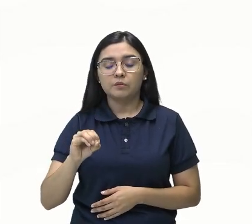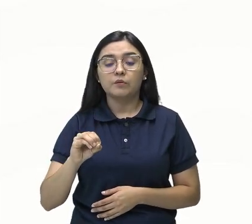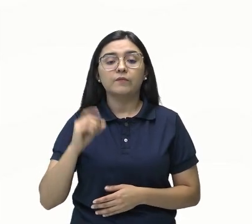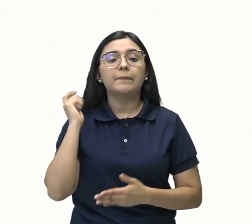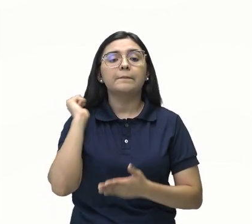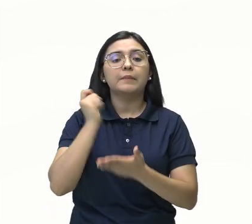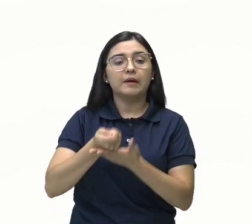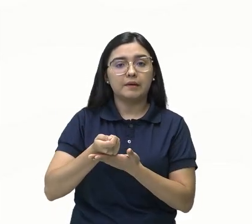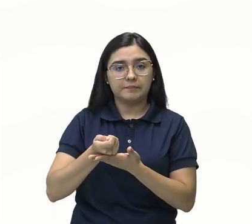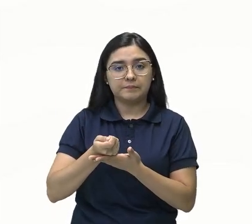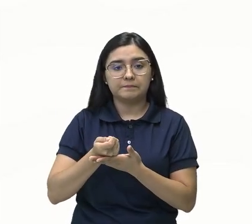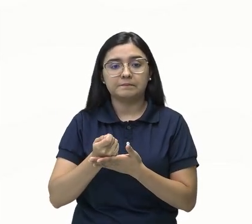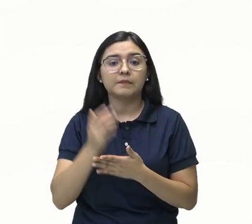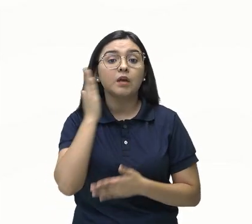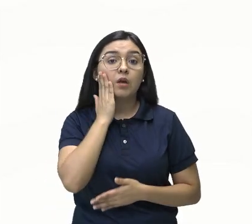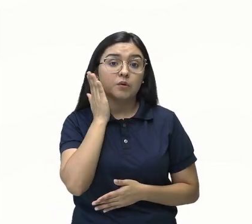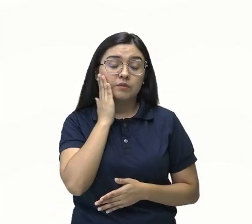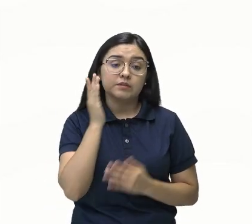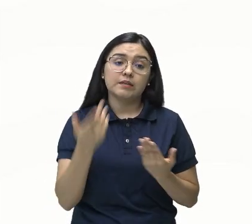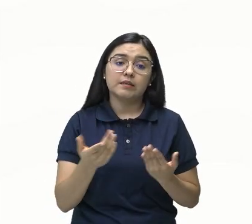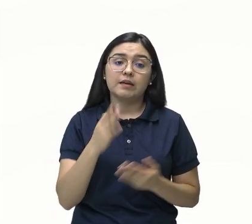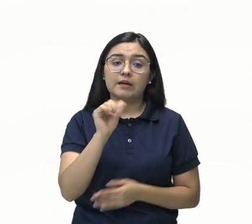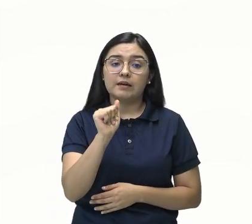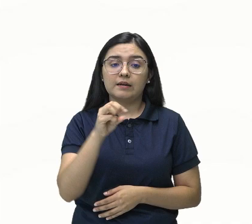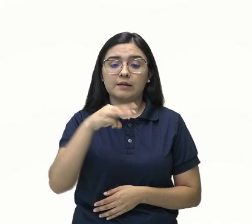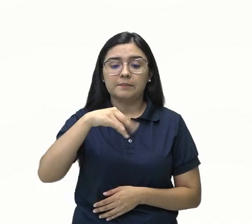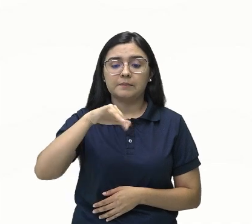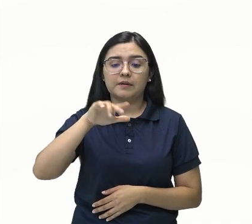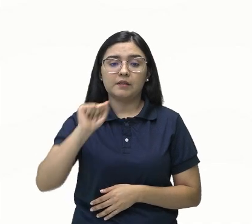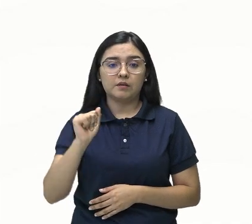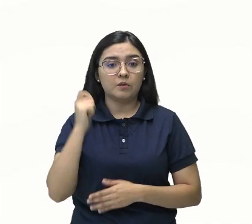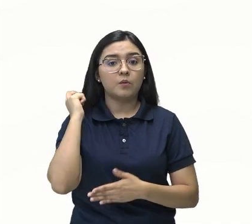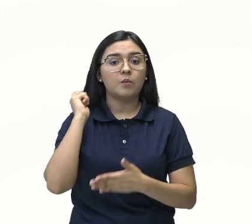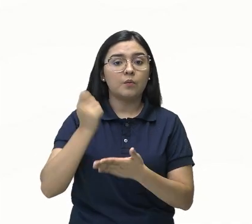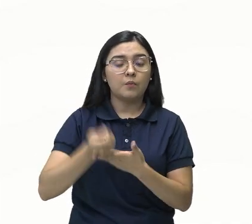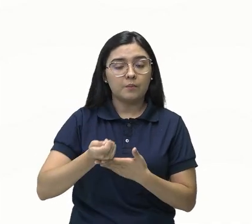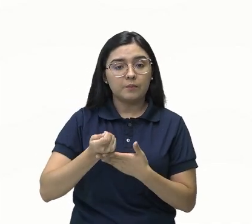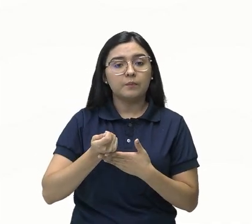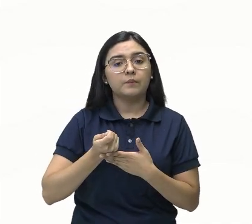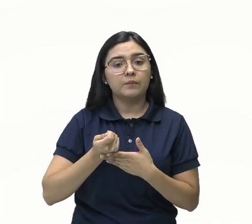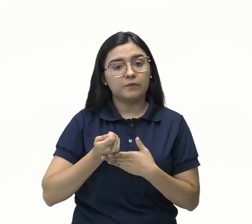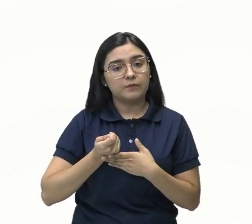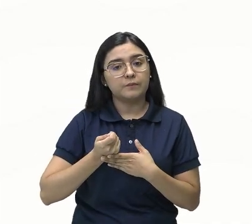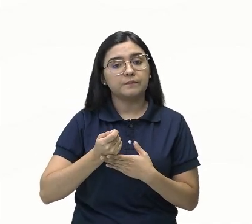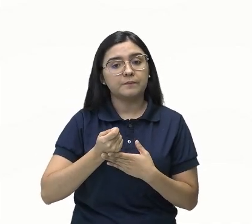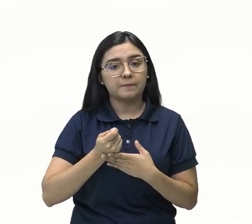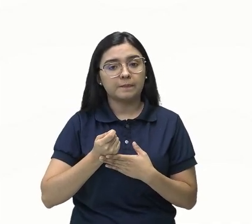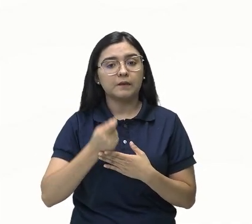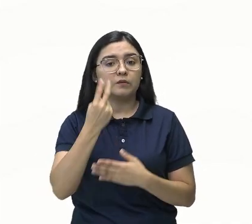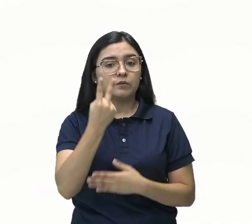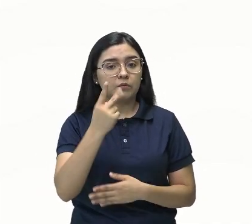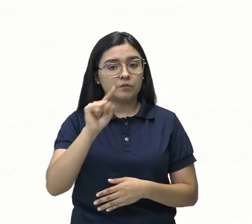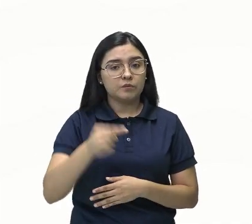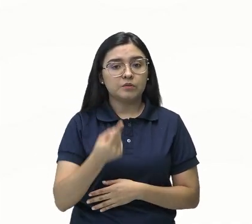aí? Eu sei que a Camila comprou 2,5 kg. E ela pagou R$